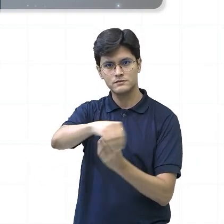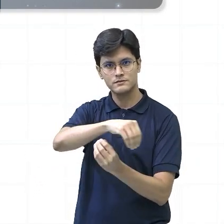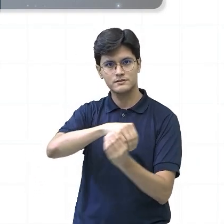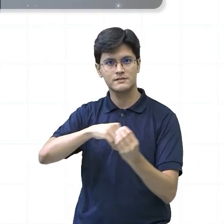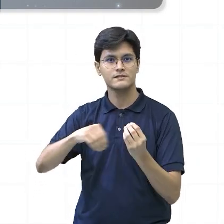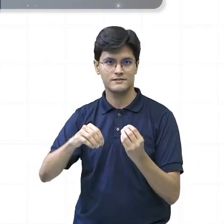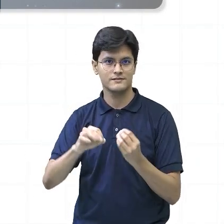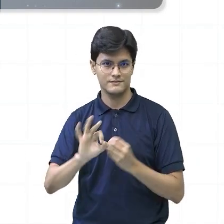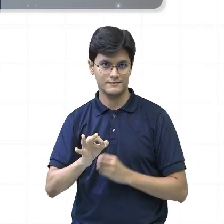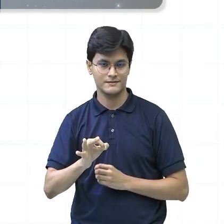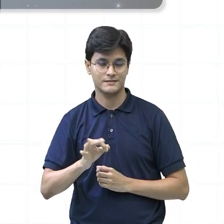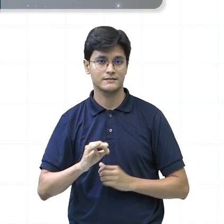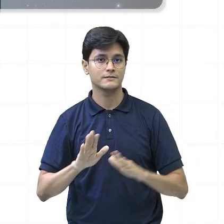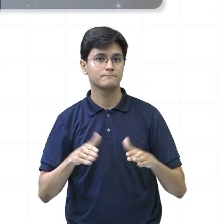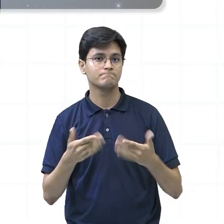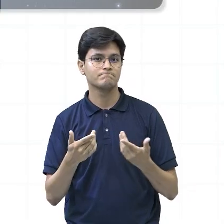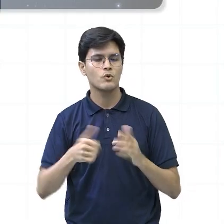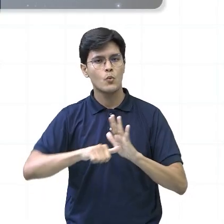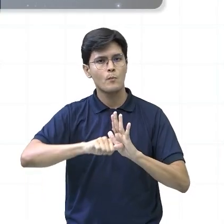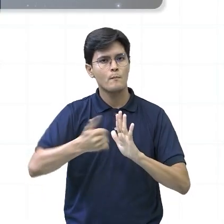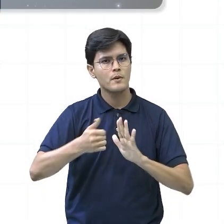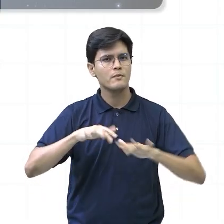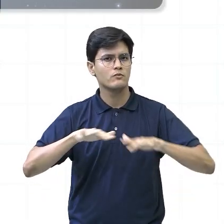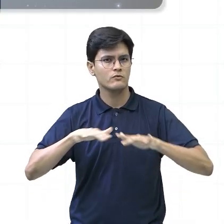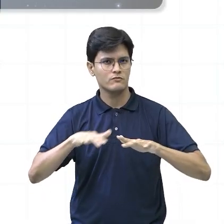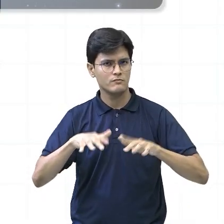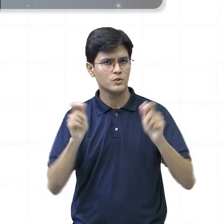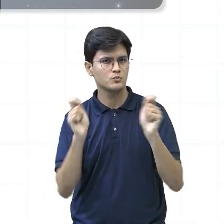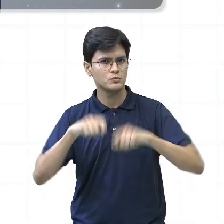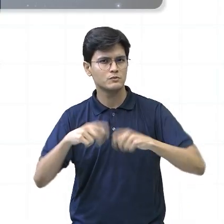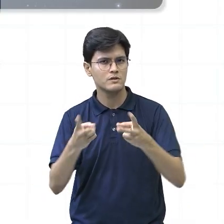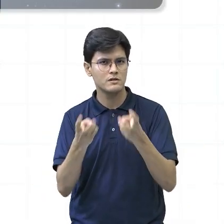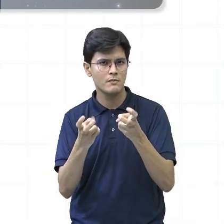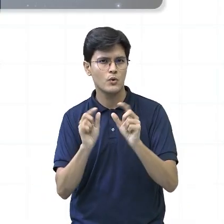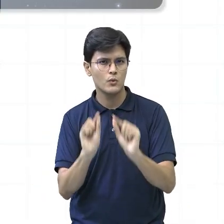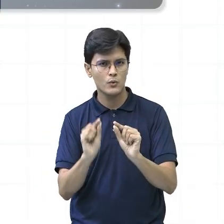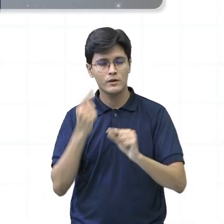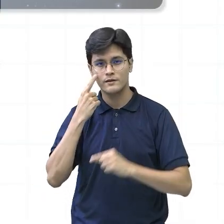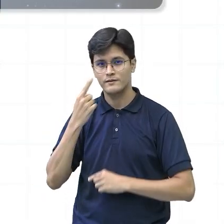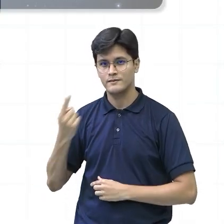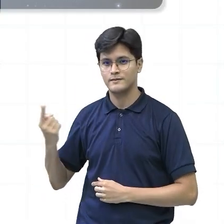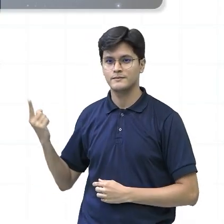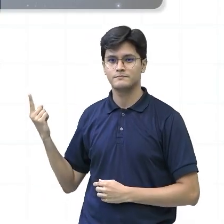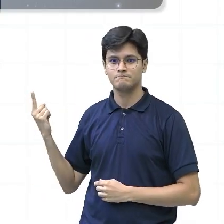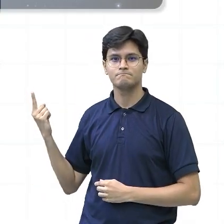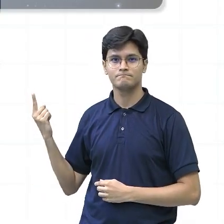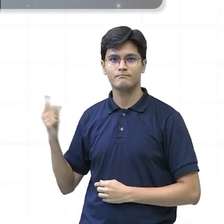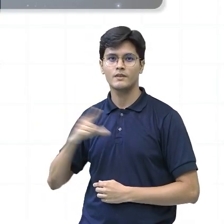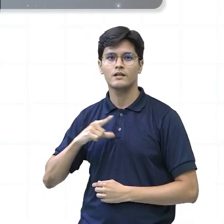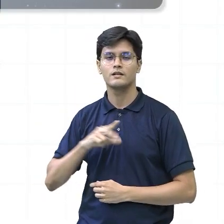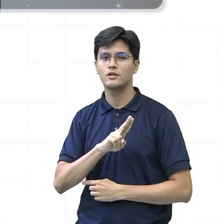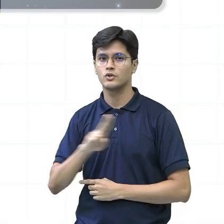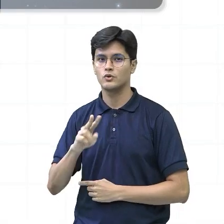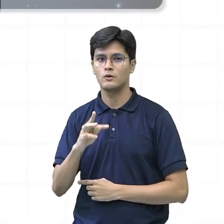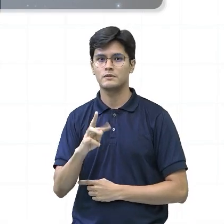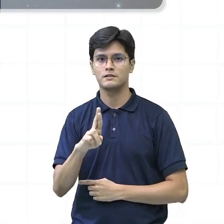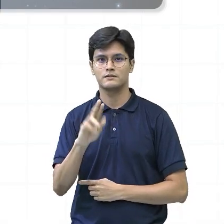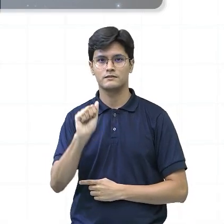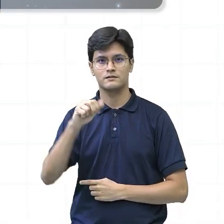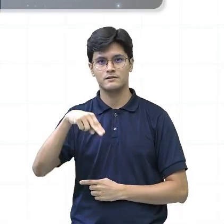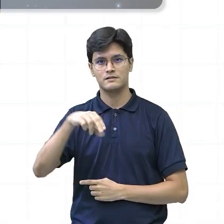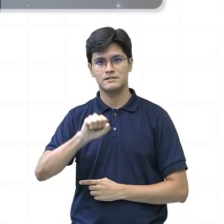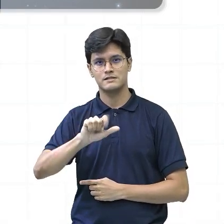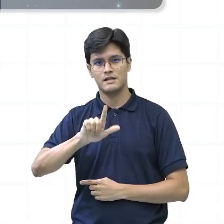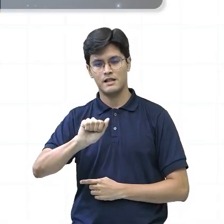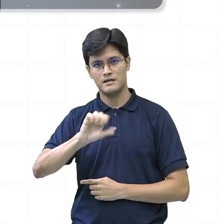E esse primeiro movimento que a gente está observando, né, ao redor do Sol, recebe o nome de translação, tá?